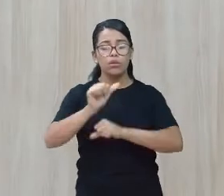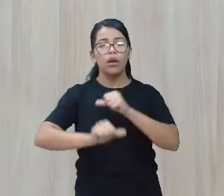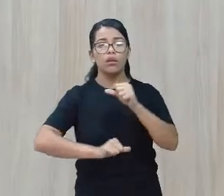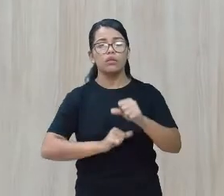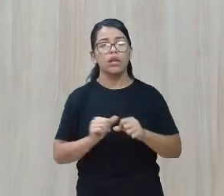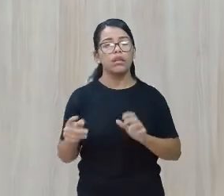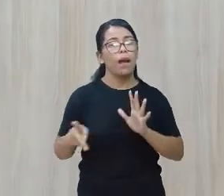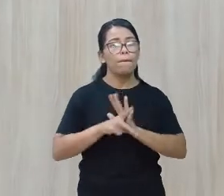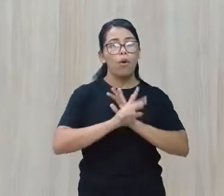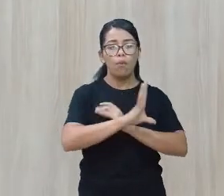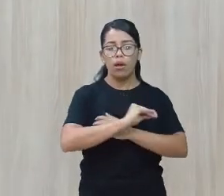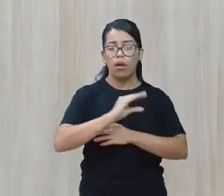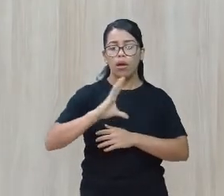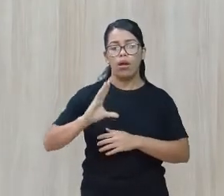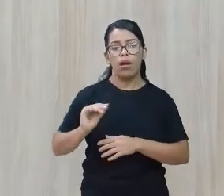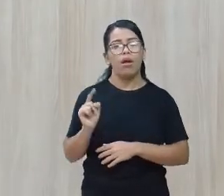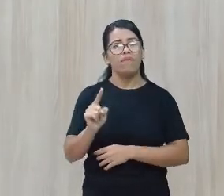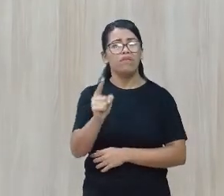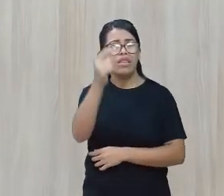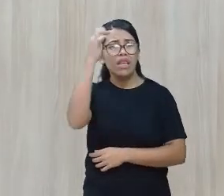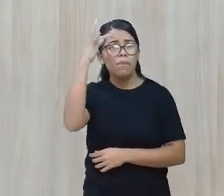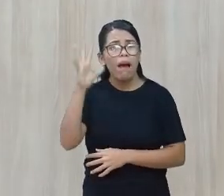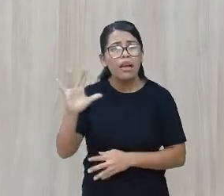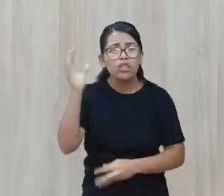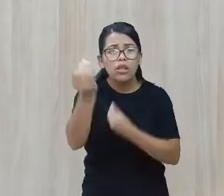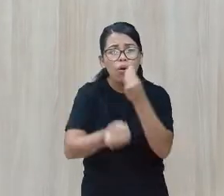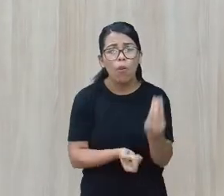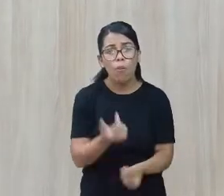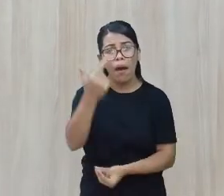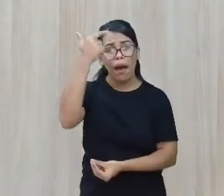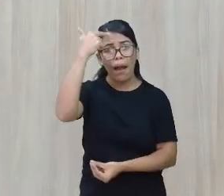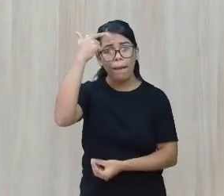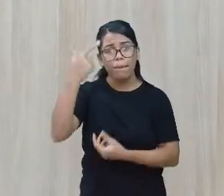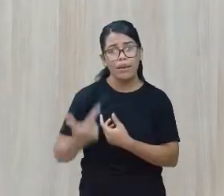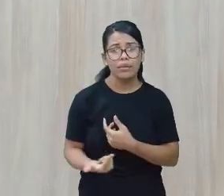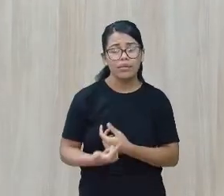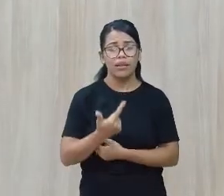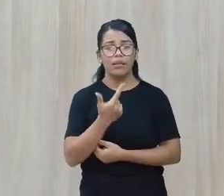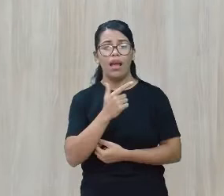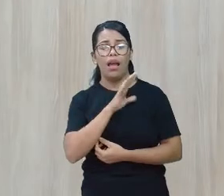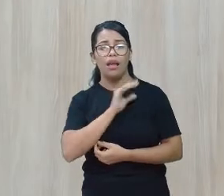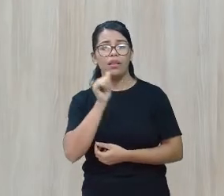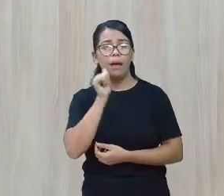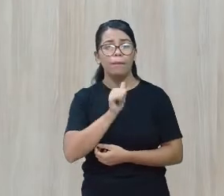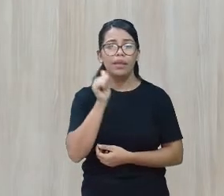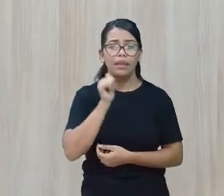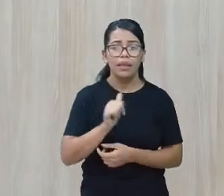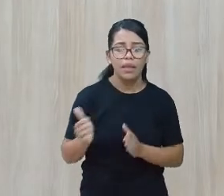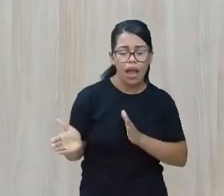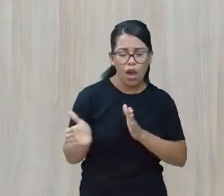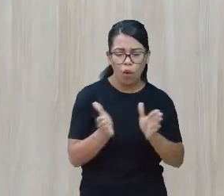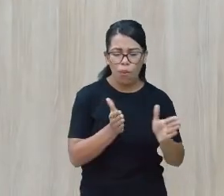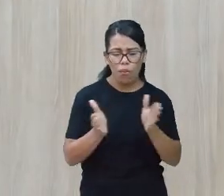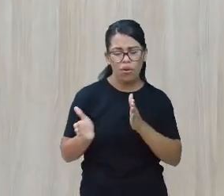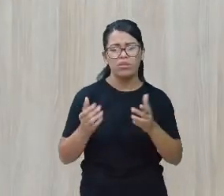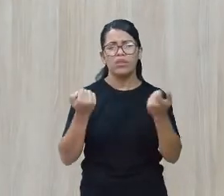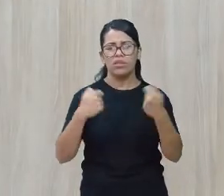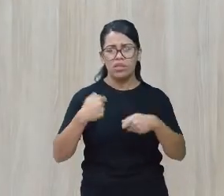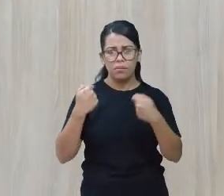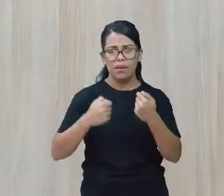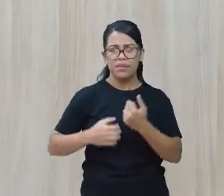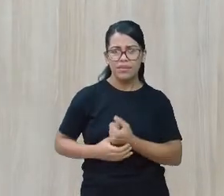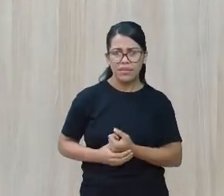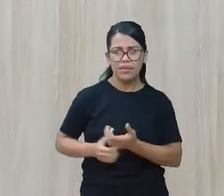que engravidam nesse momento. É uma fase conturbada, uma fase que precisa de apoio porque já vai